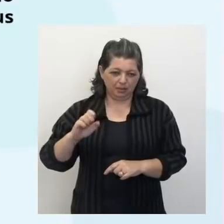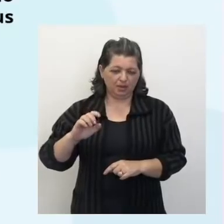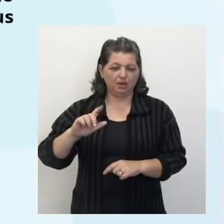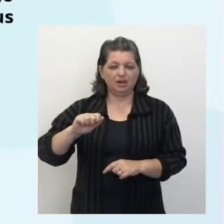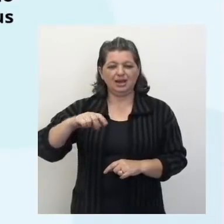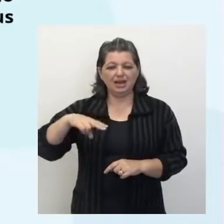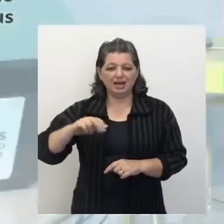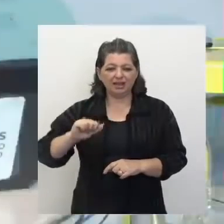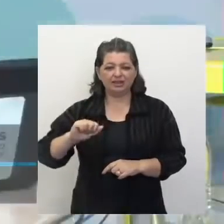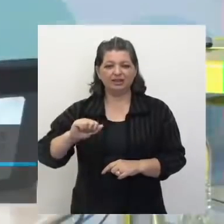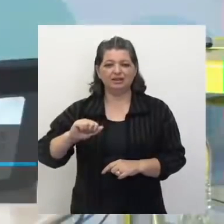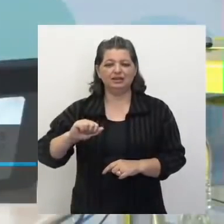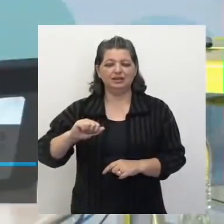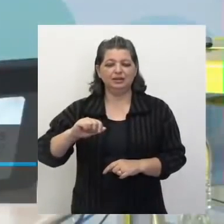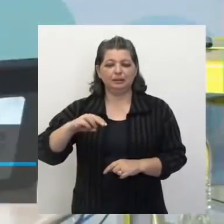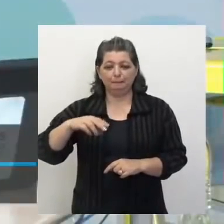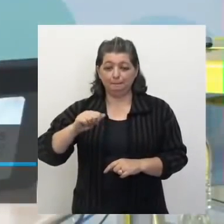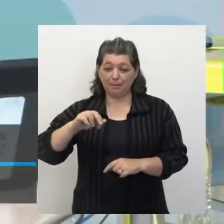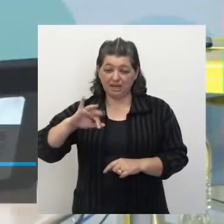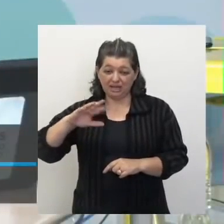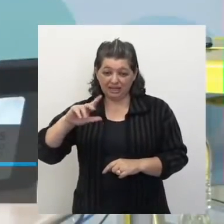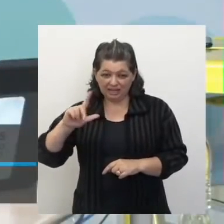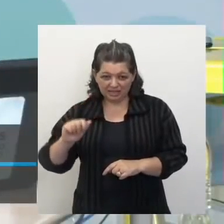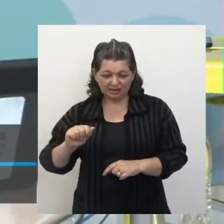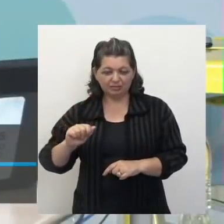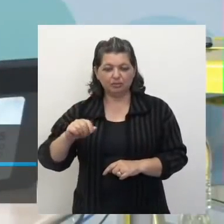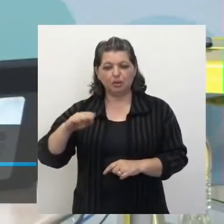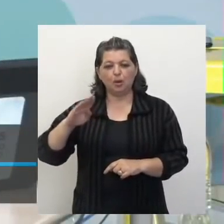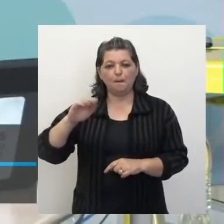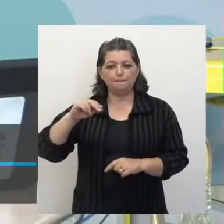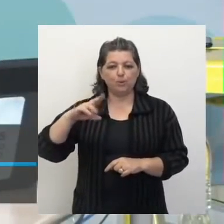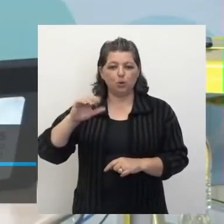né? Por alguma resposta que nós mesmos, professores, nunca